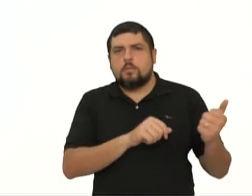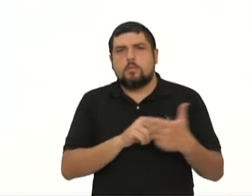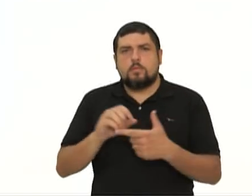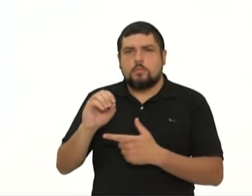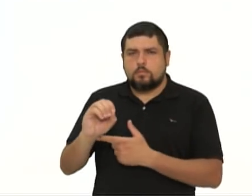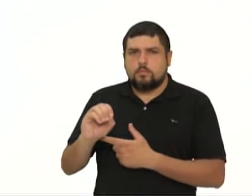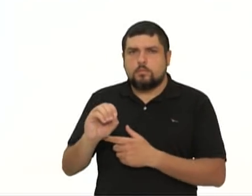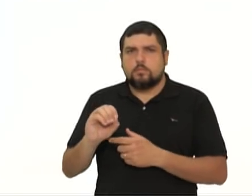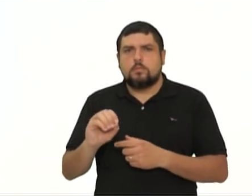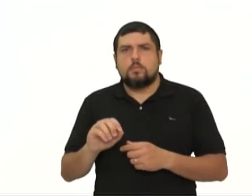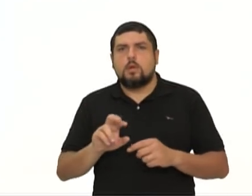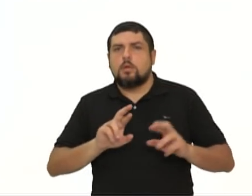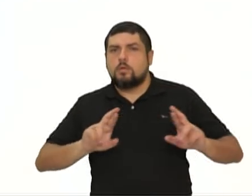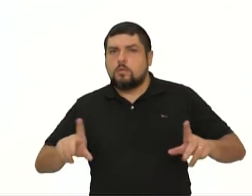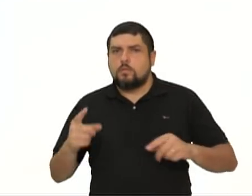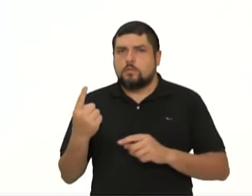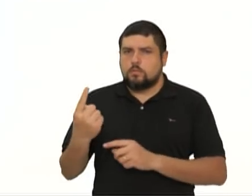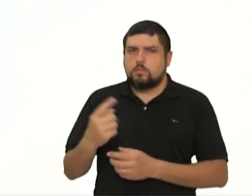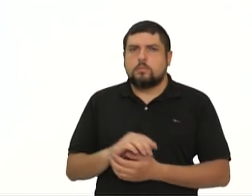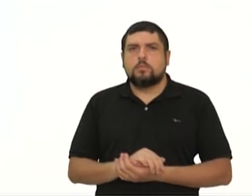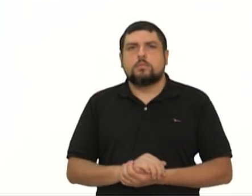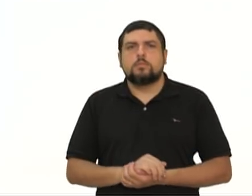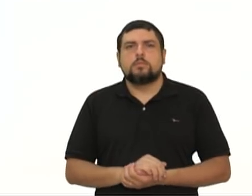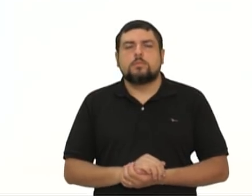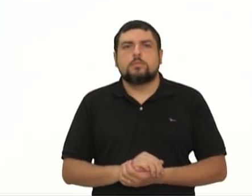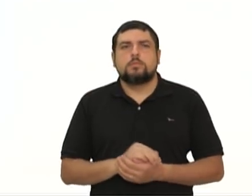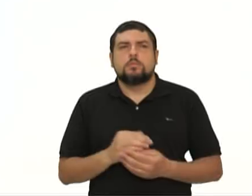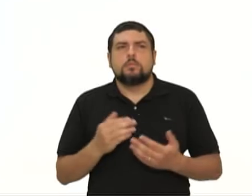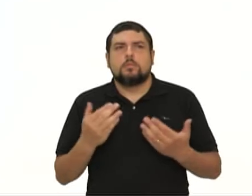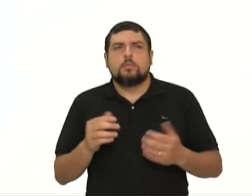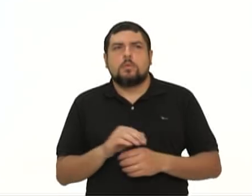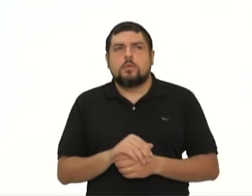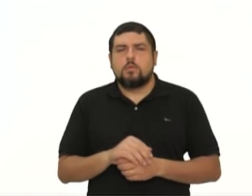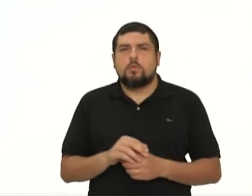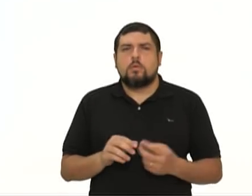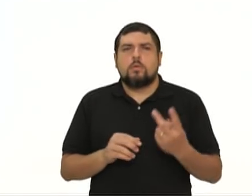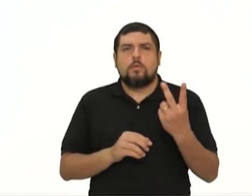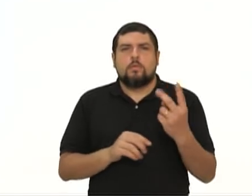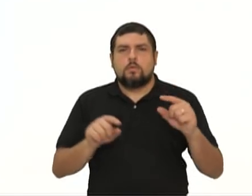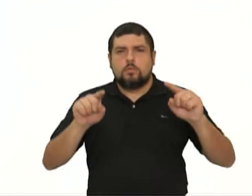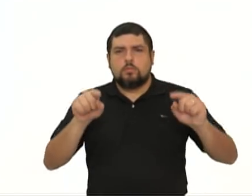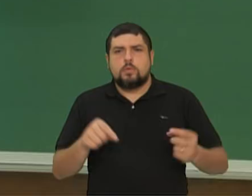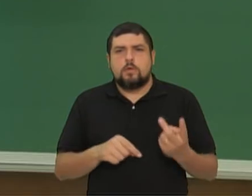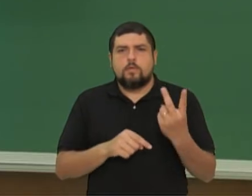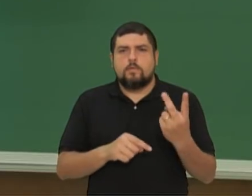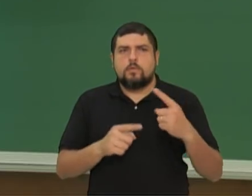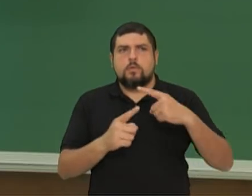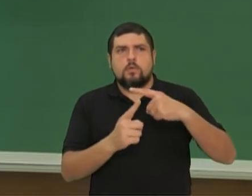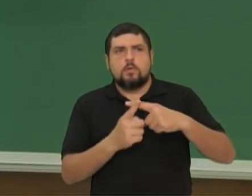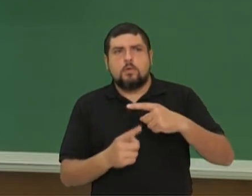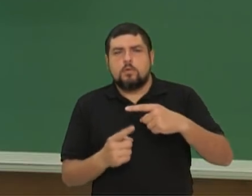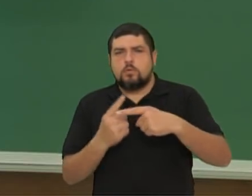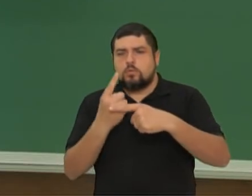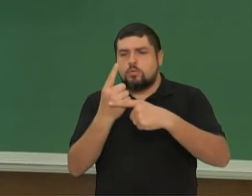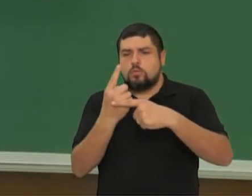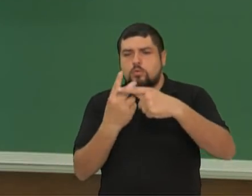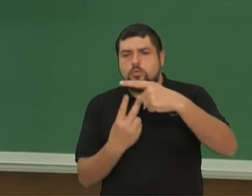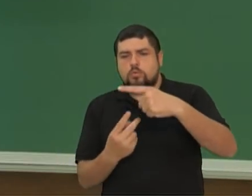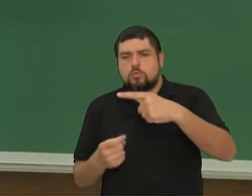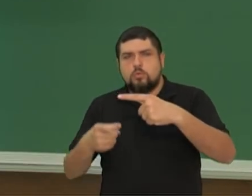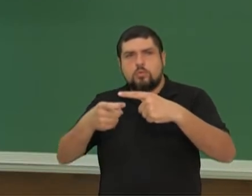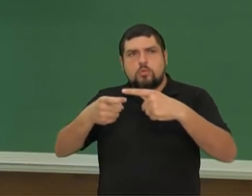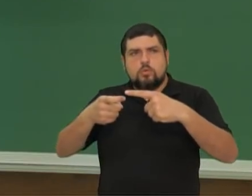Aqui, 20 menos 1 sobre 2 elevado a x vezes 1000. Ô, professor, mas isso também é uma função exponencial? Claro,